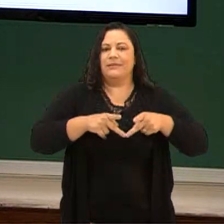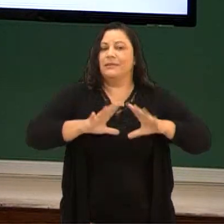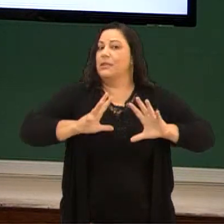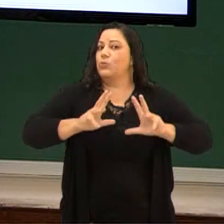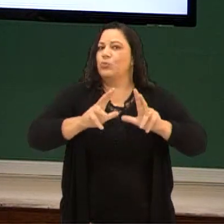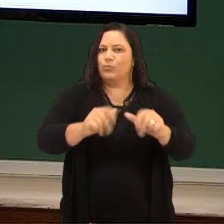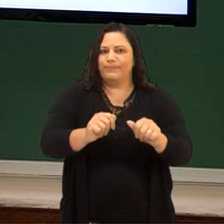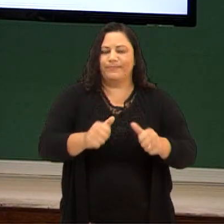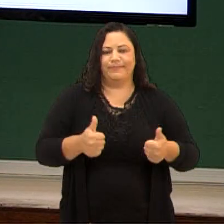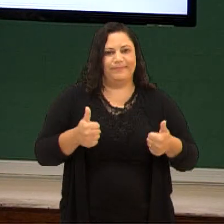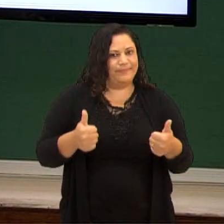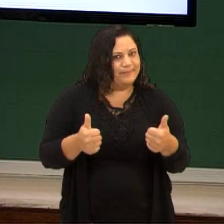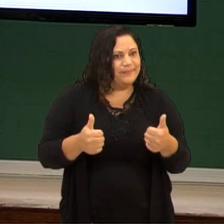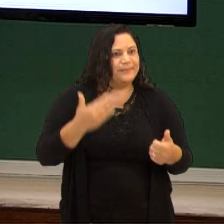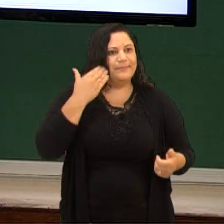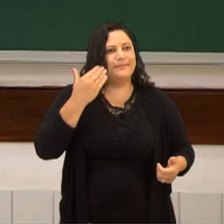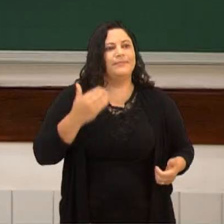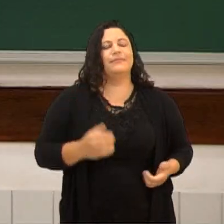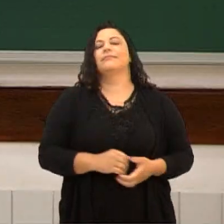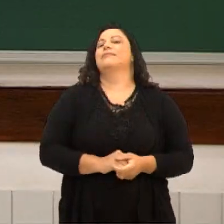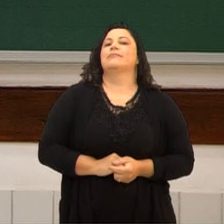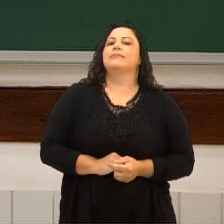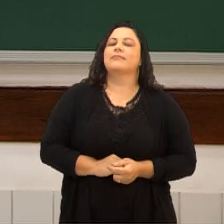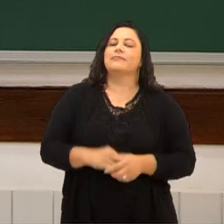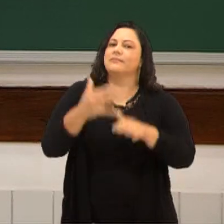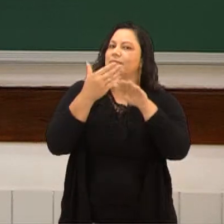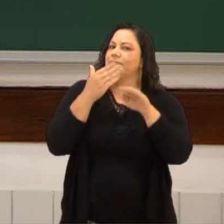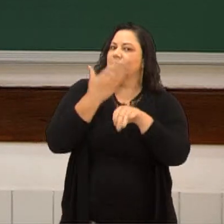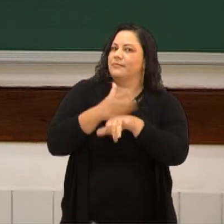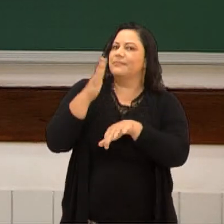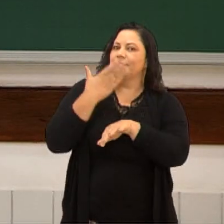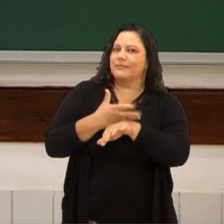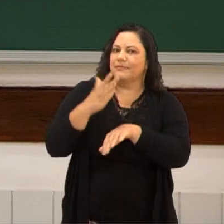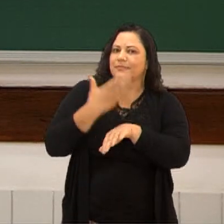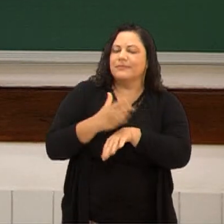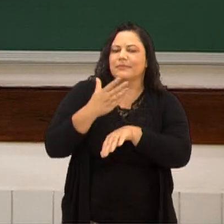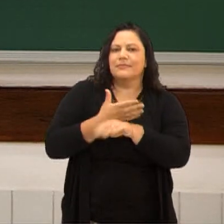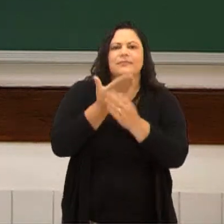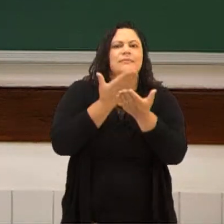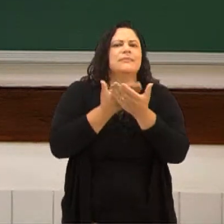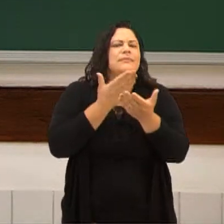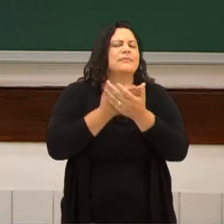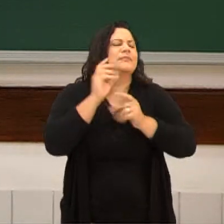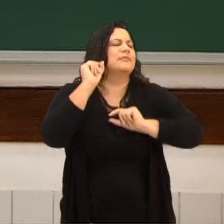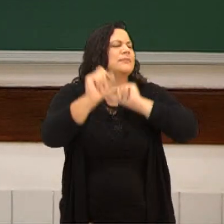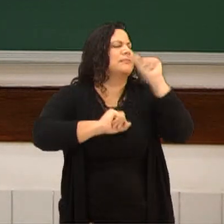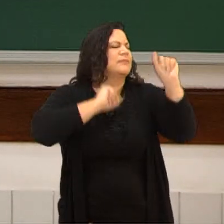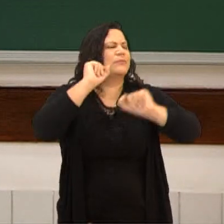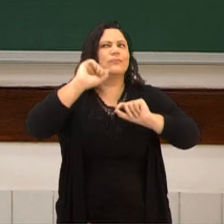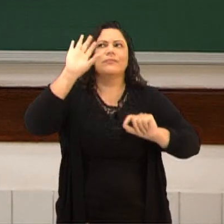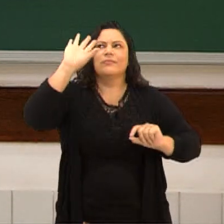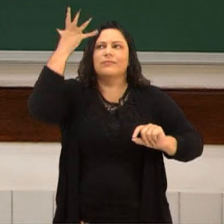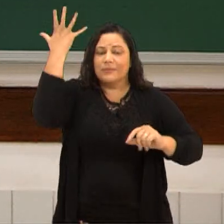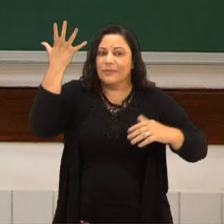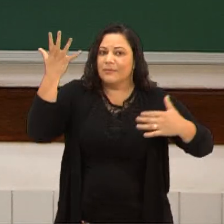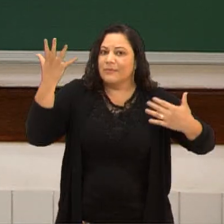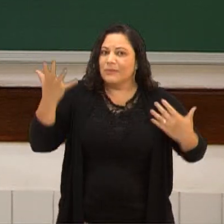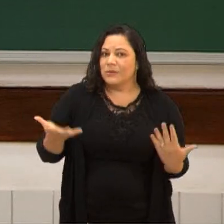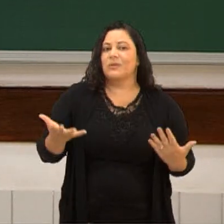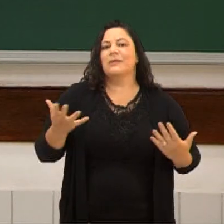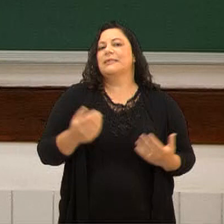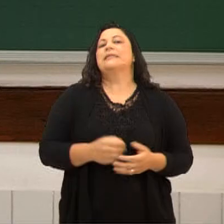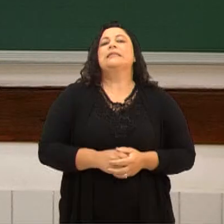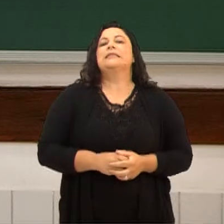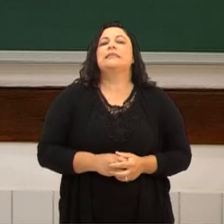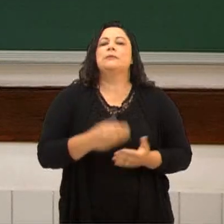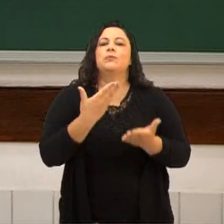certo? Então, antes, a professora vai trazer para vocês mais um praticando para estudarmos como que aconteceu, como que pode acontecer esse